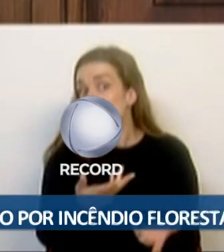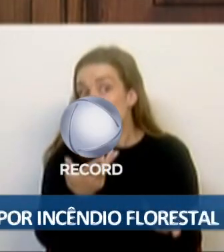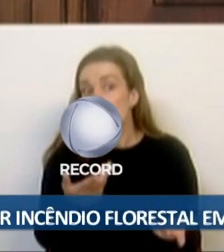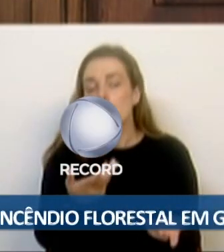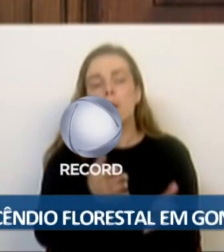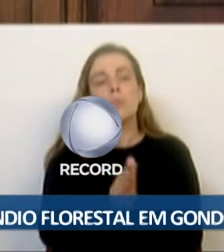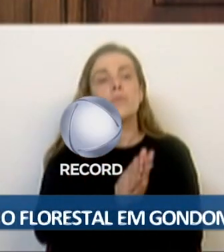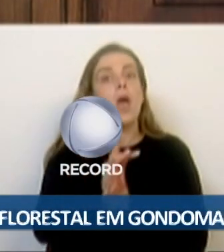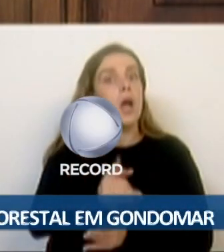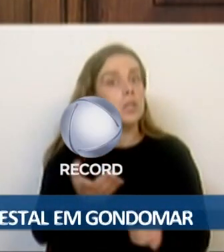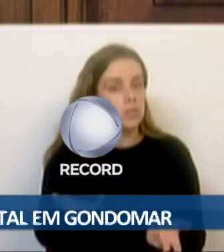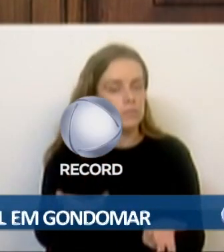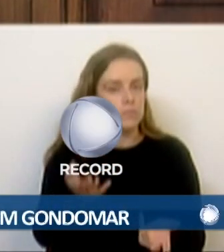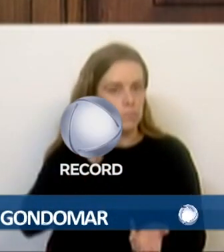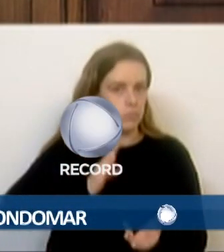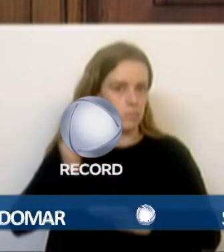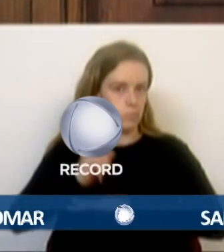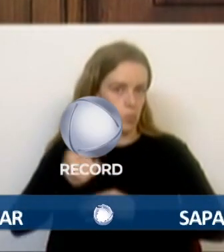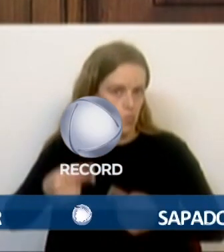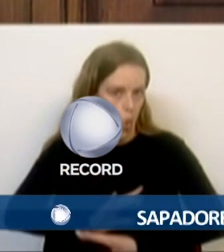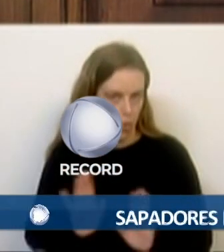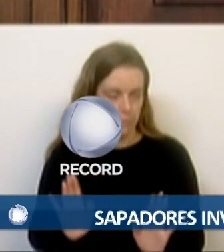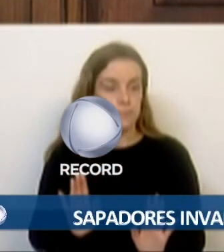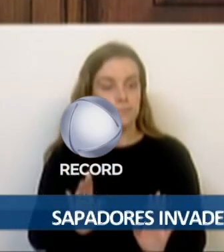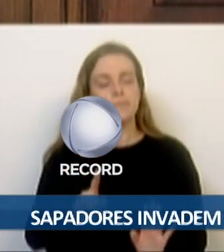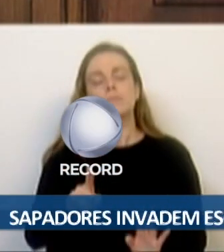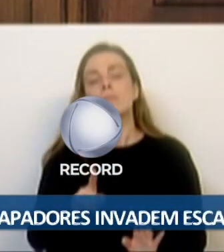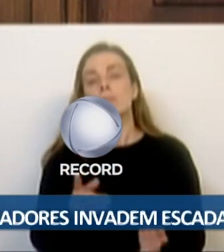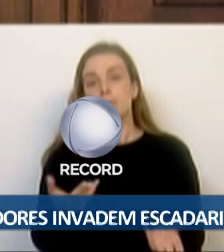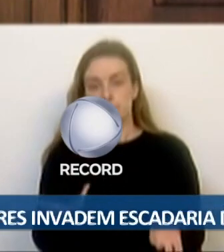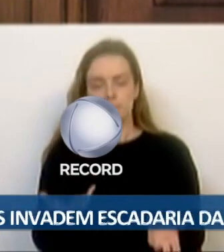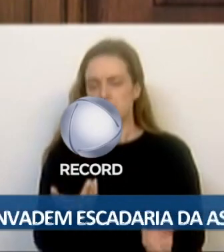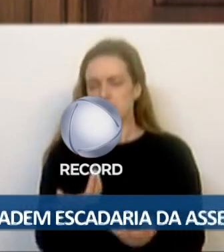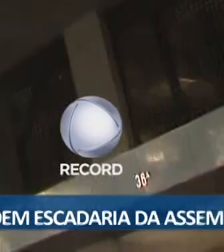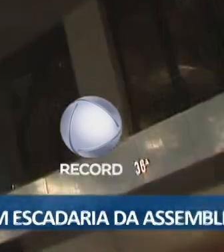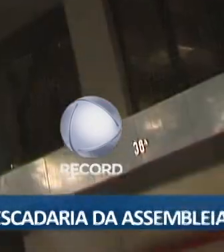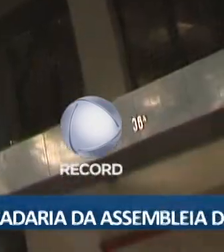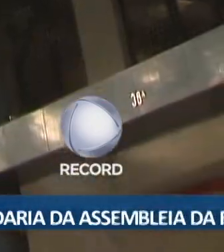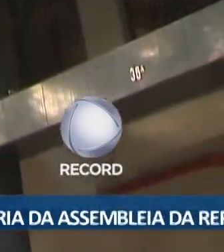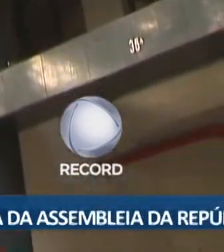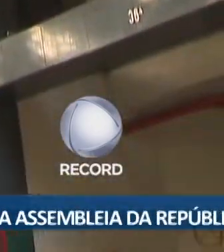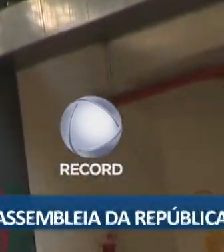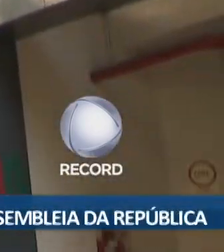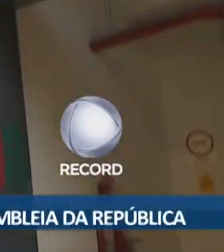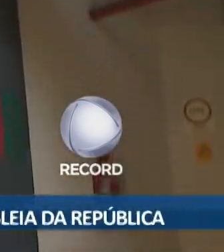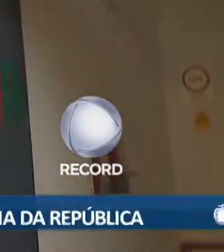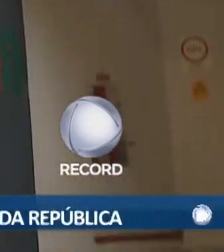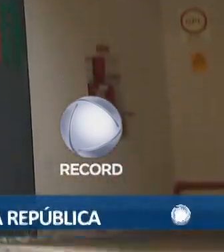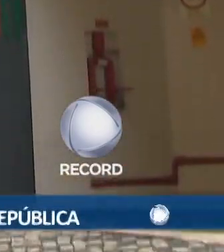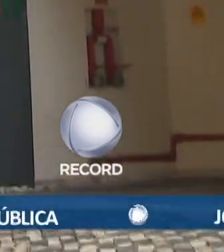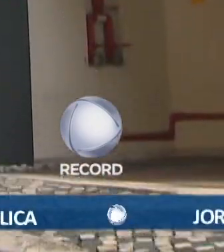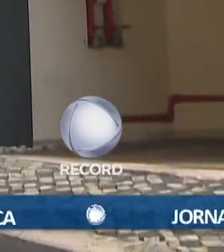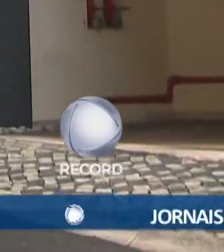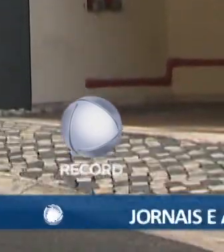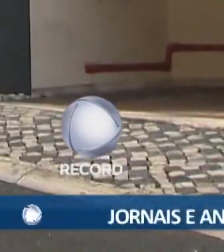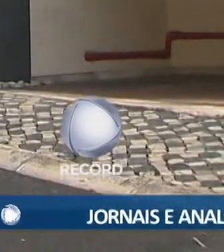de usar só os meios militares. Aí fica muito clarificado e faltam poucas semanas para termos essa resposta. Ana Paula Martins revelou